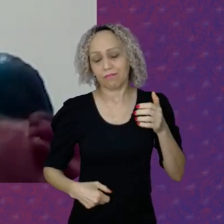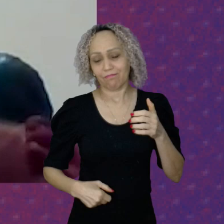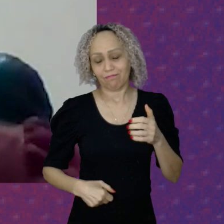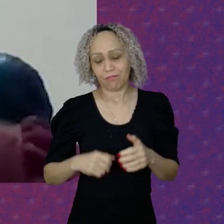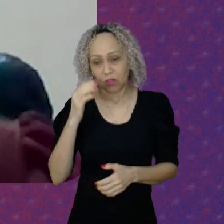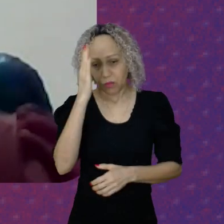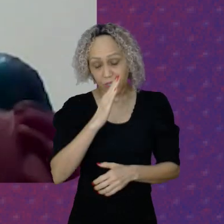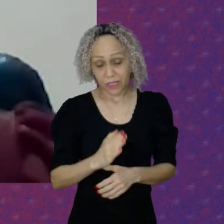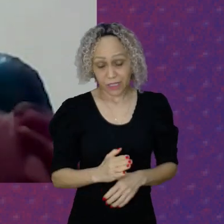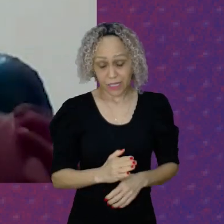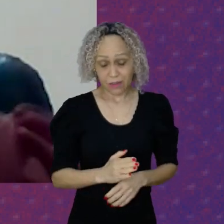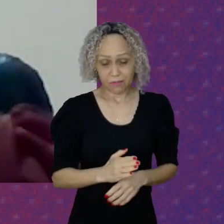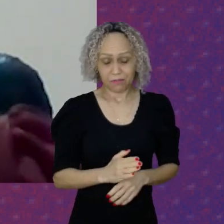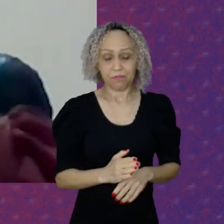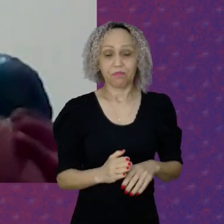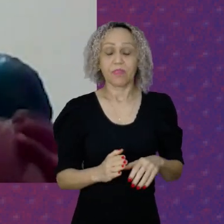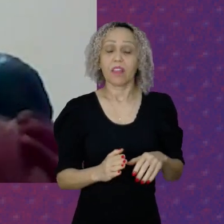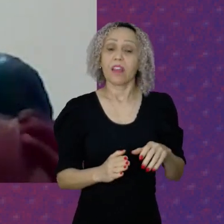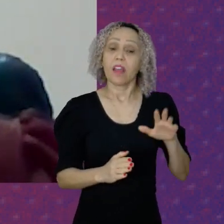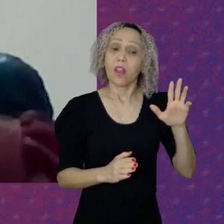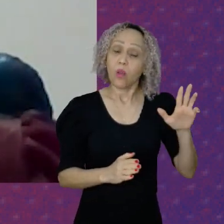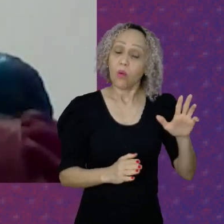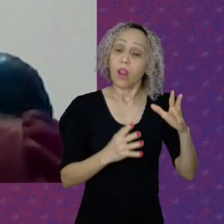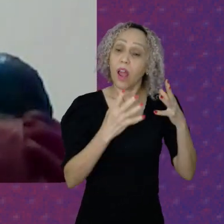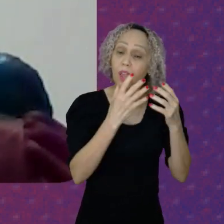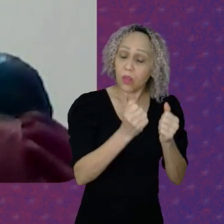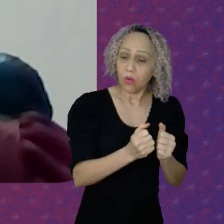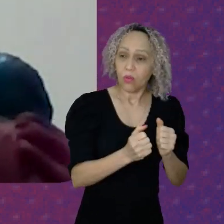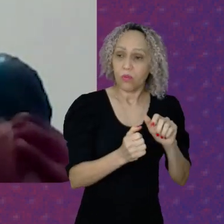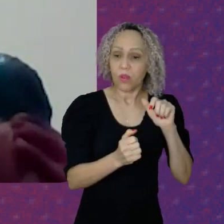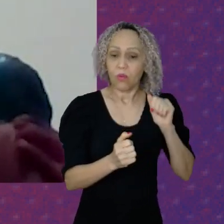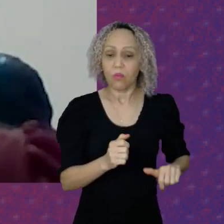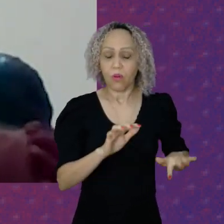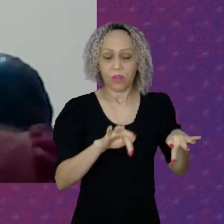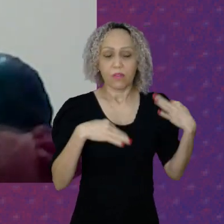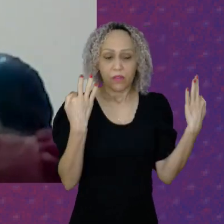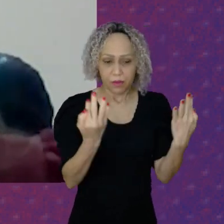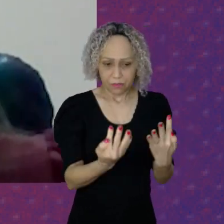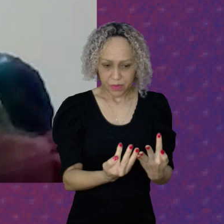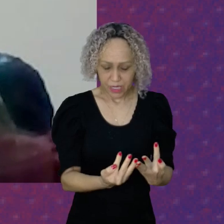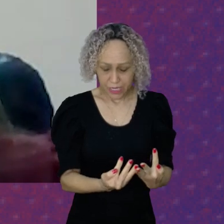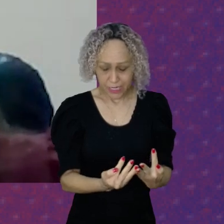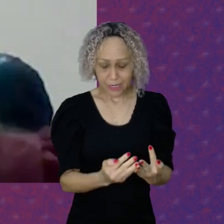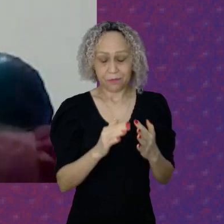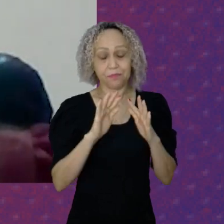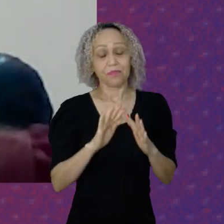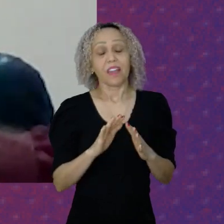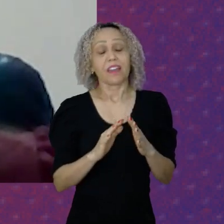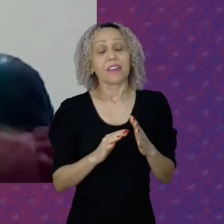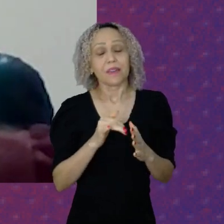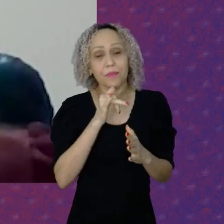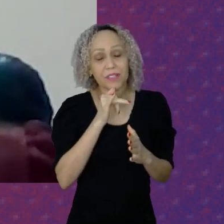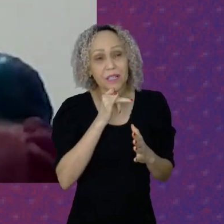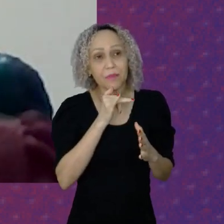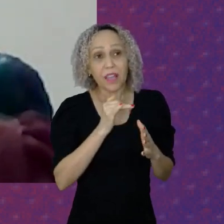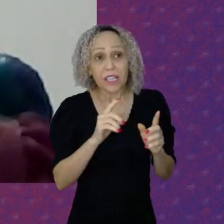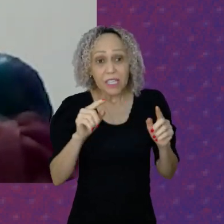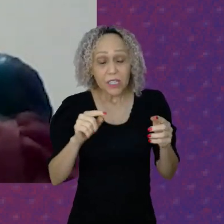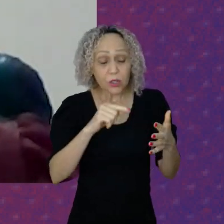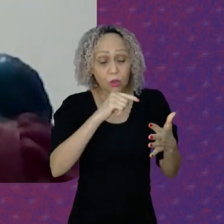Bolsa Família, trazendo novamente essas questões que estavam muito lá no seu